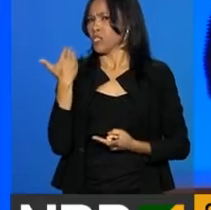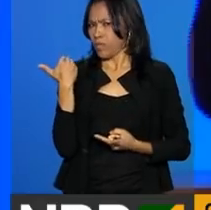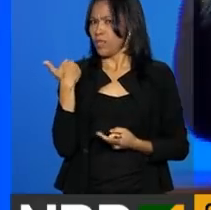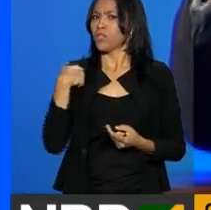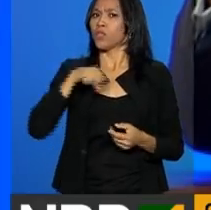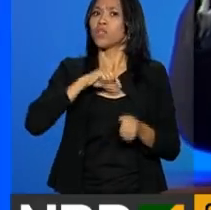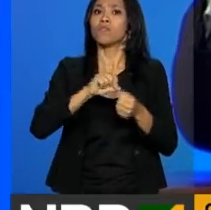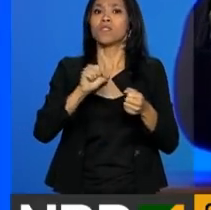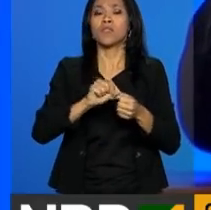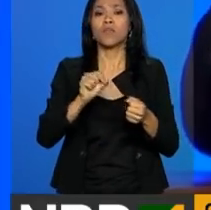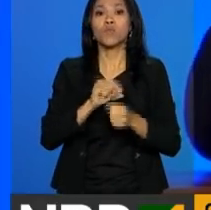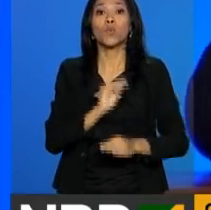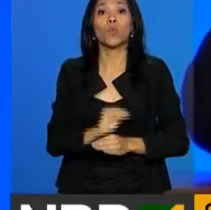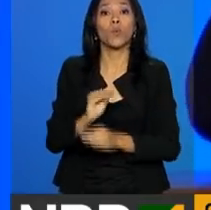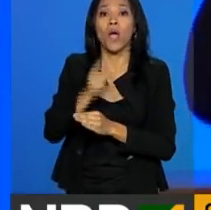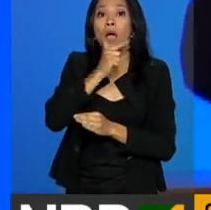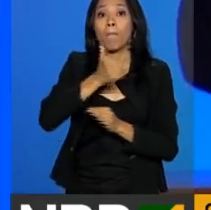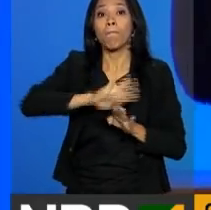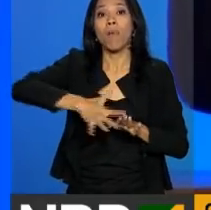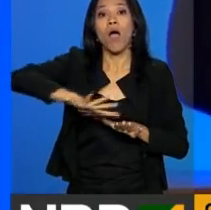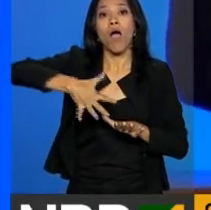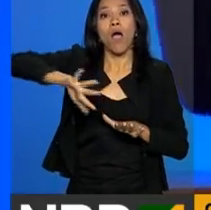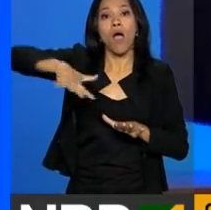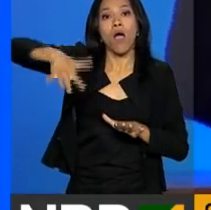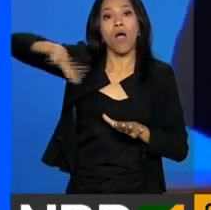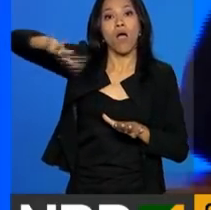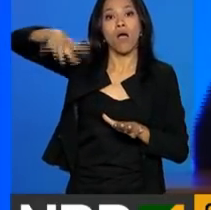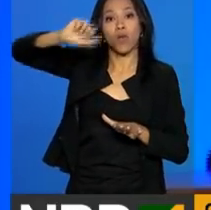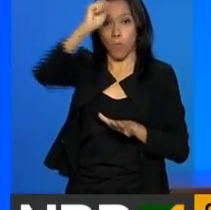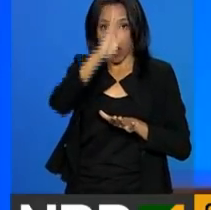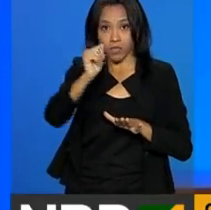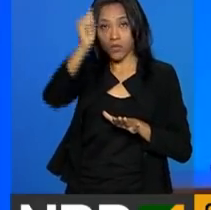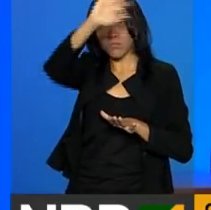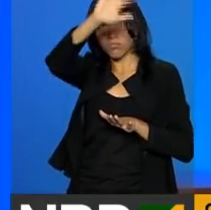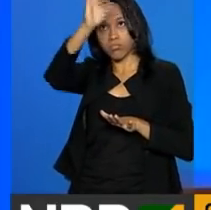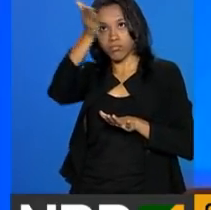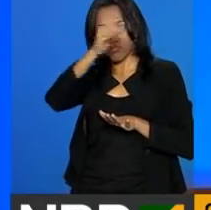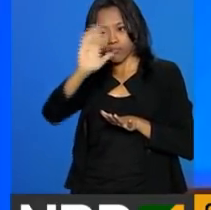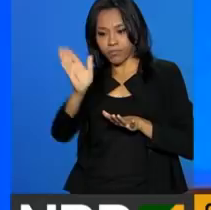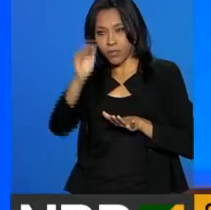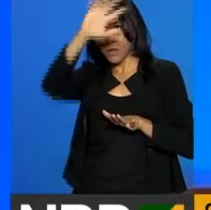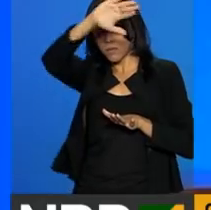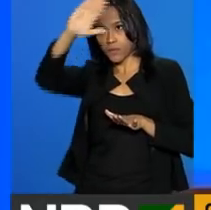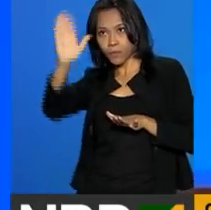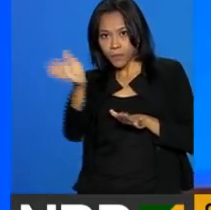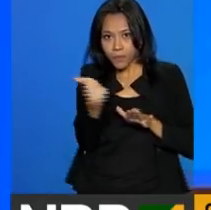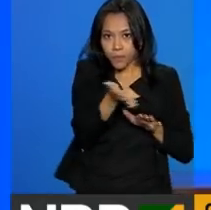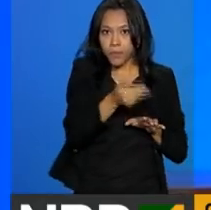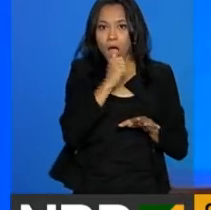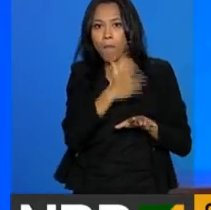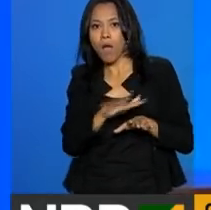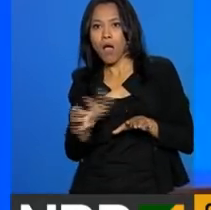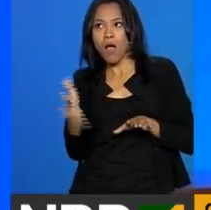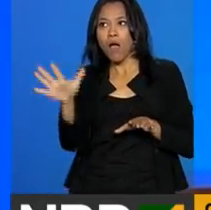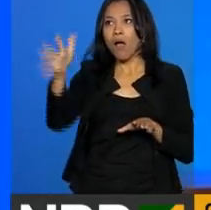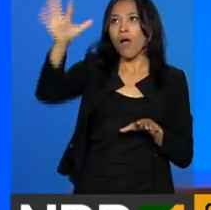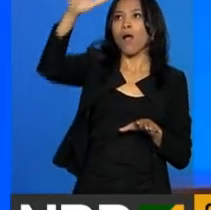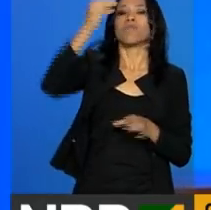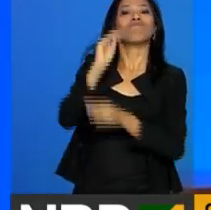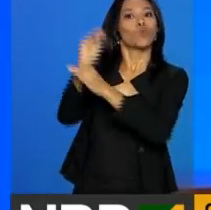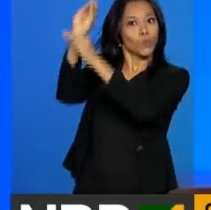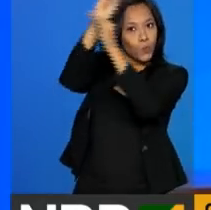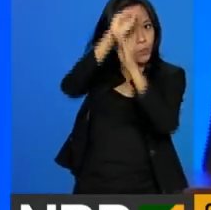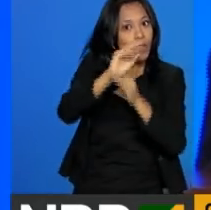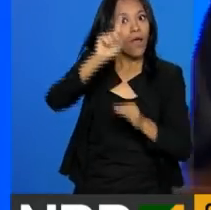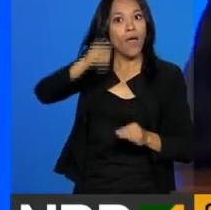marinha que é de quilômetros de quilombo do mar preservadas anbiya ambiente preservado ambientalmente é